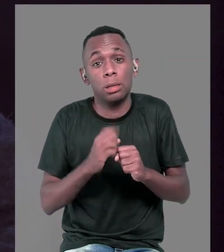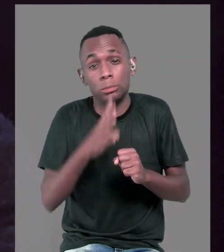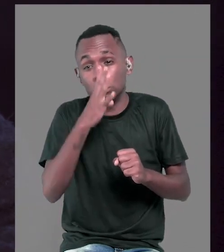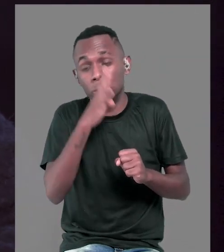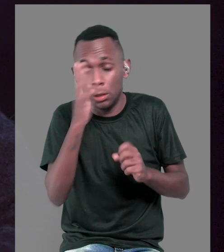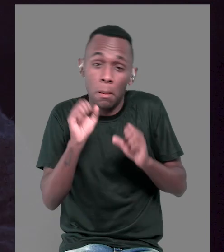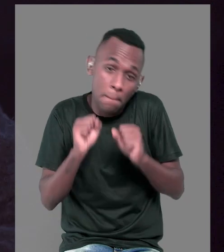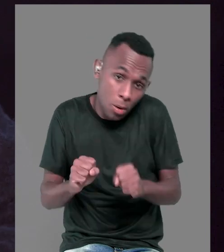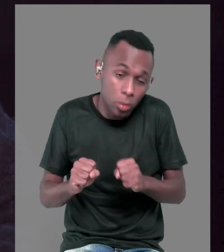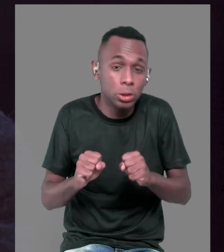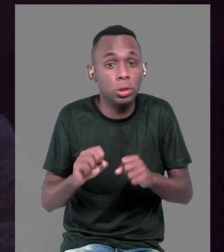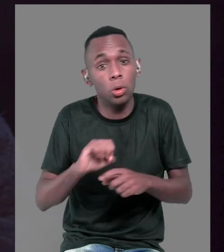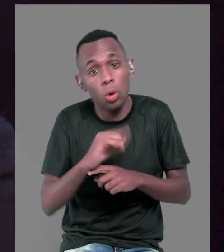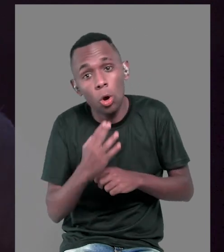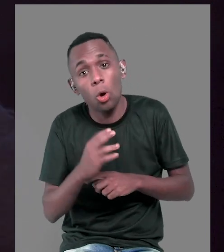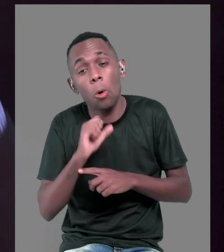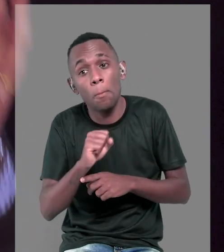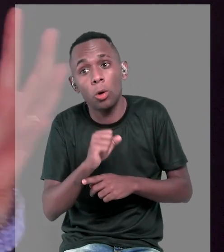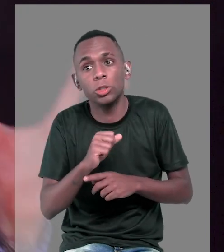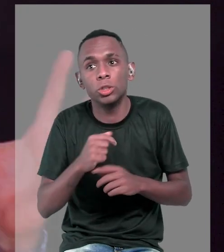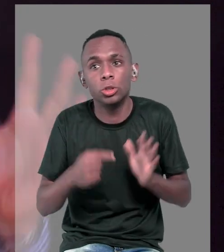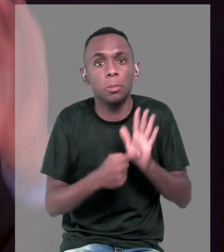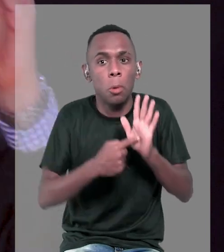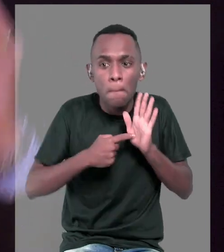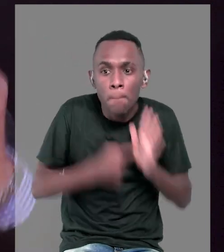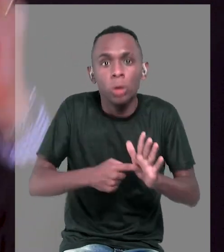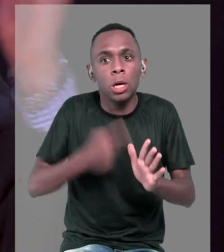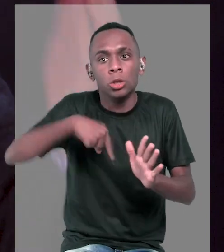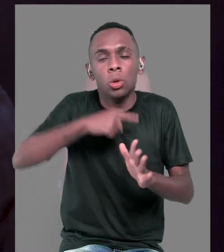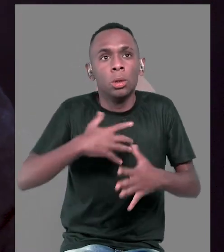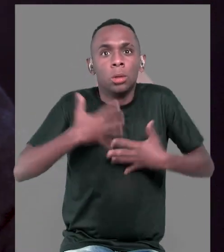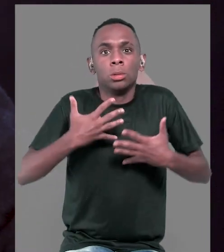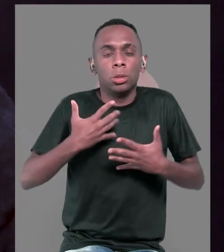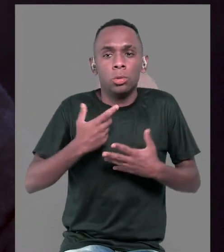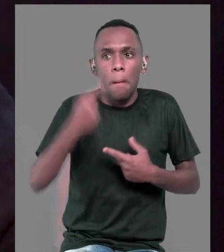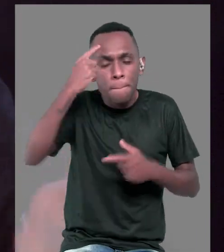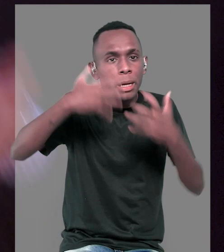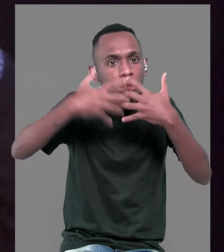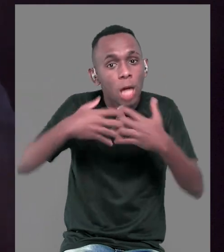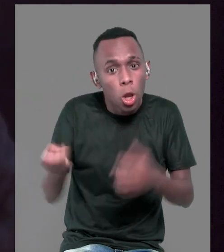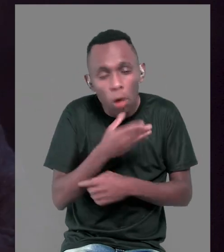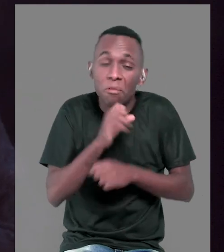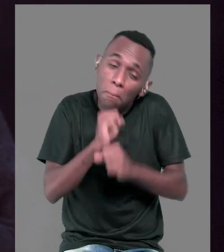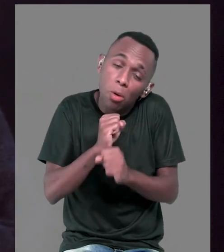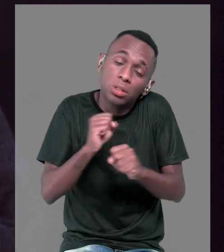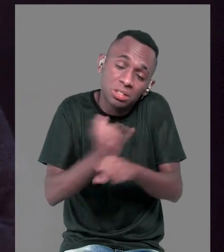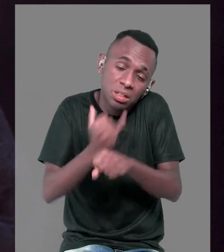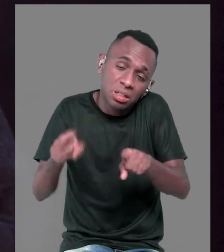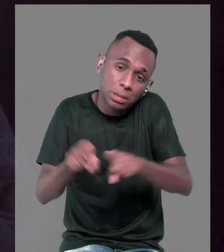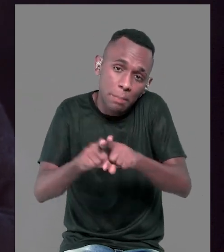querendo causar um impacto forte para que a gente repense isso aí? Podem estar fazendo isso. Mas,